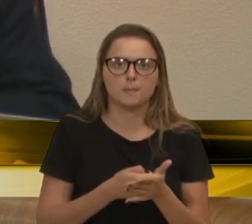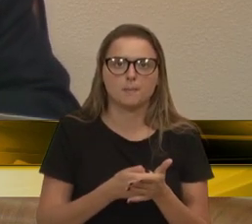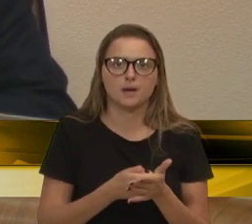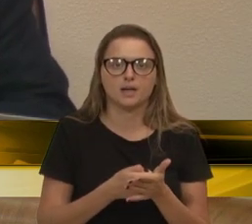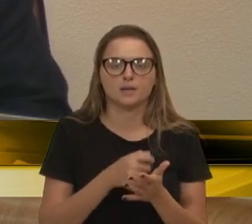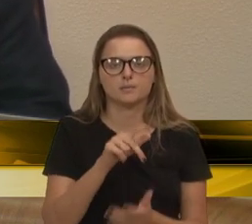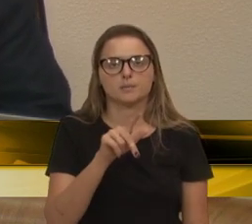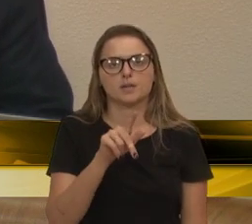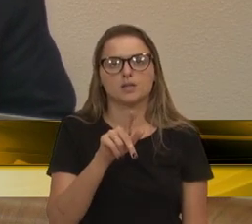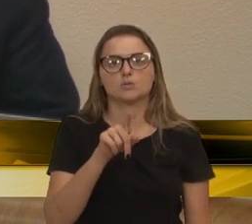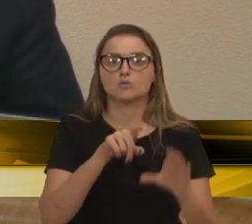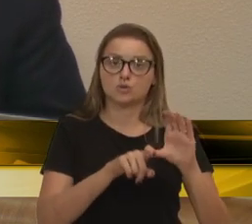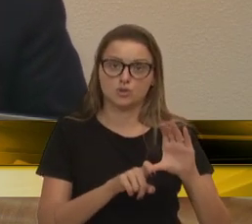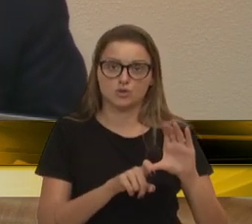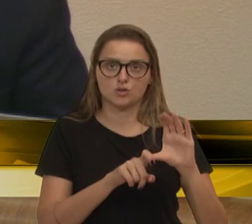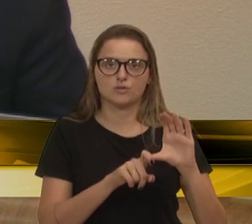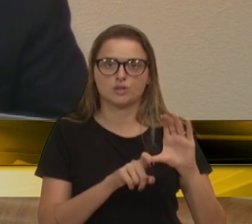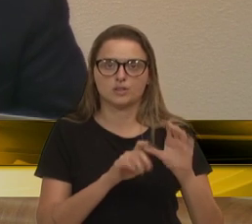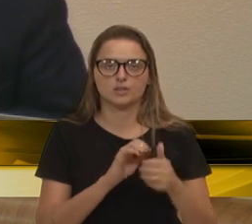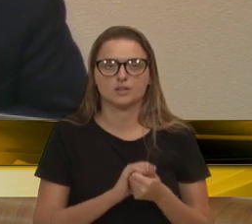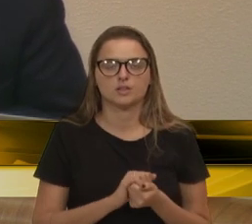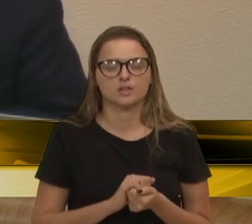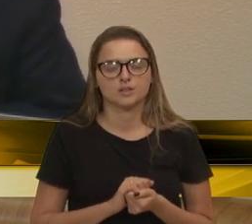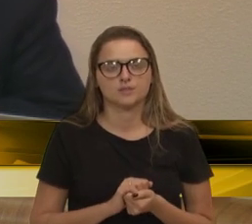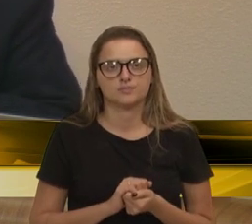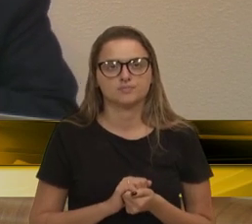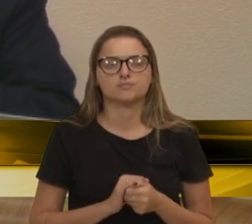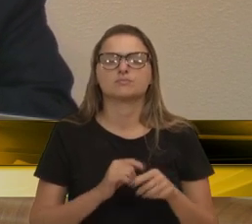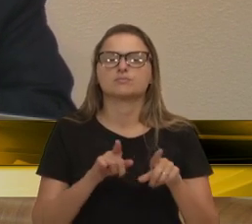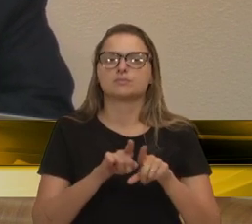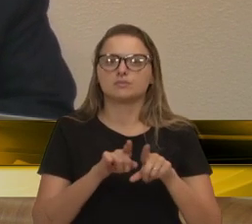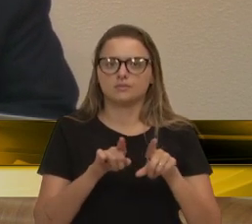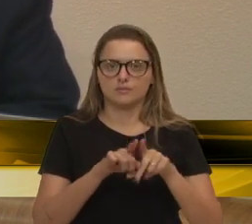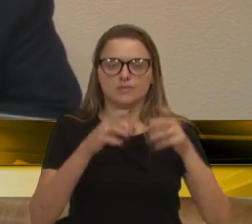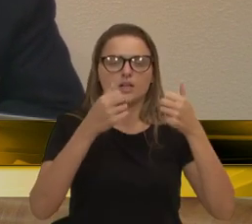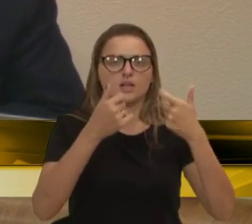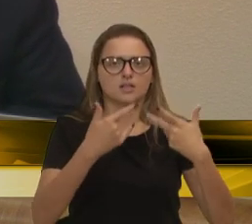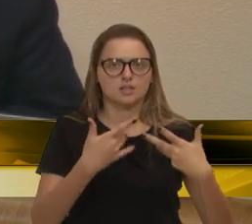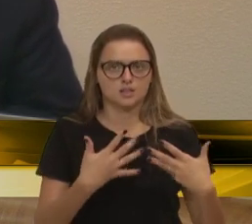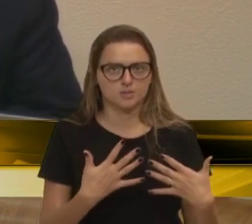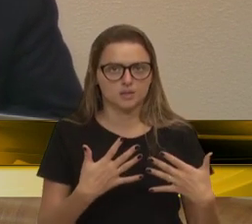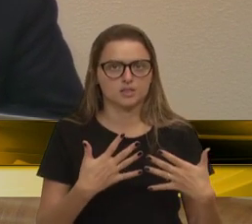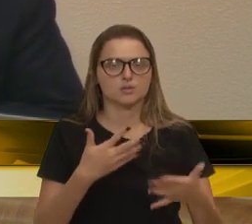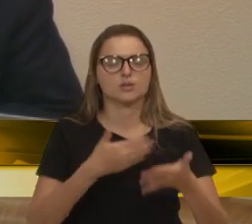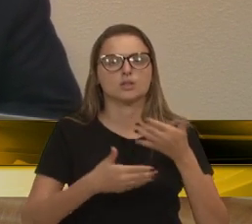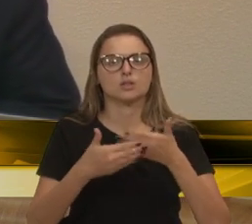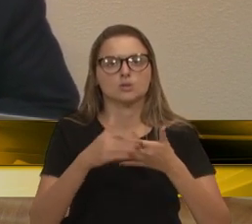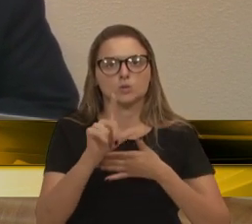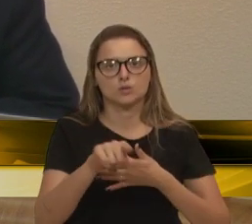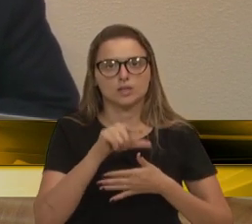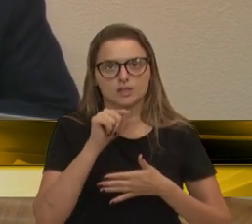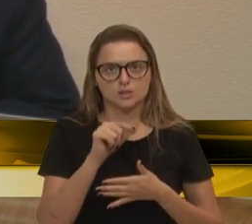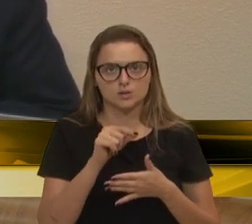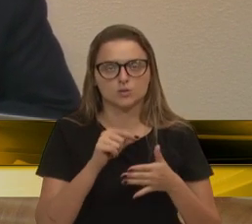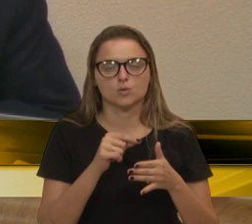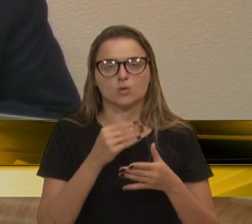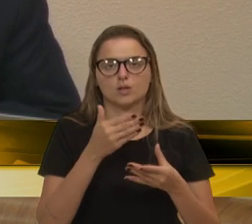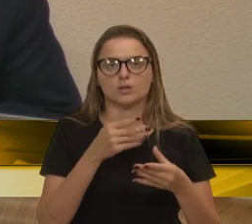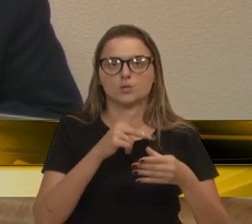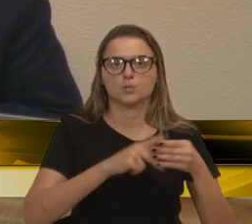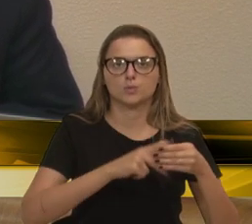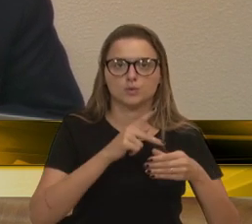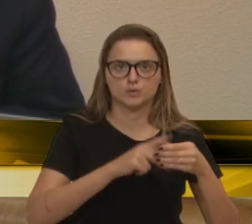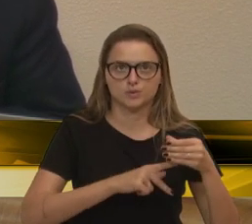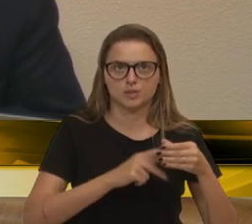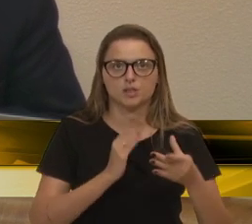precatório. E é plausível cogitar-se que, mantida a decisão liminar, quando do julgamento do